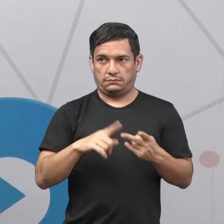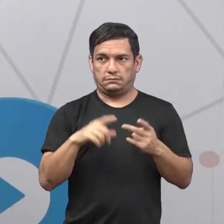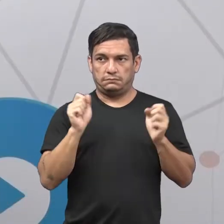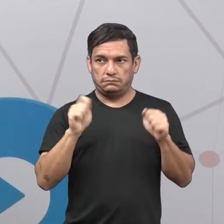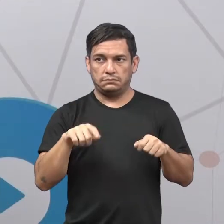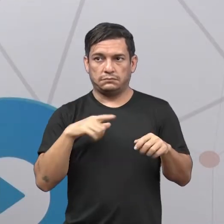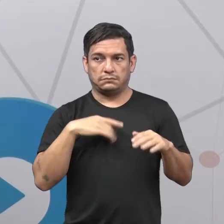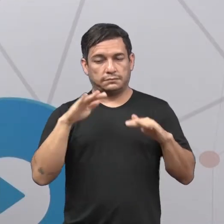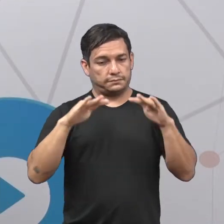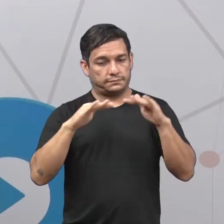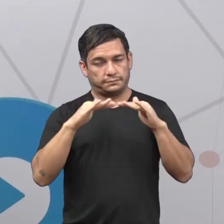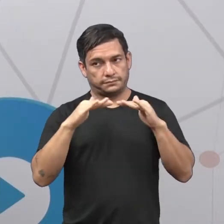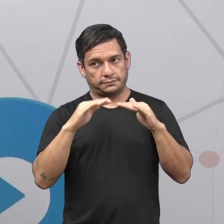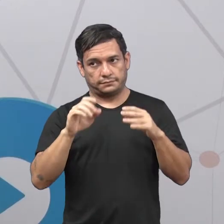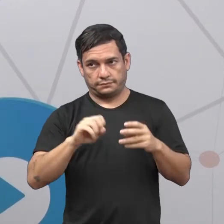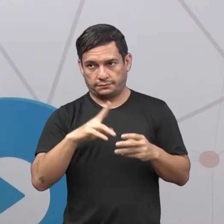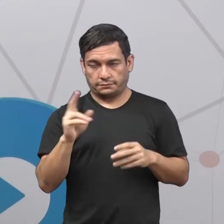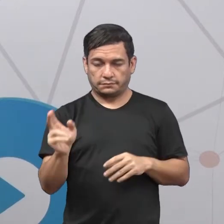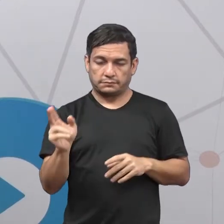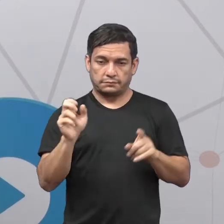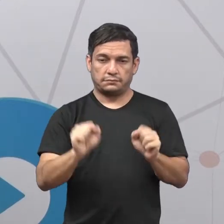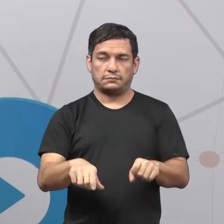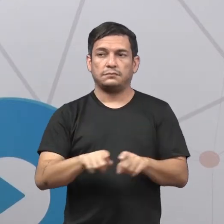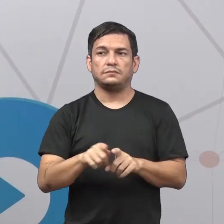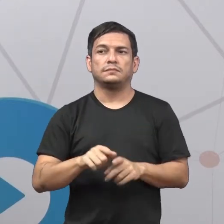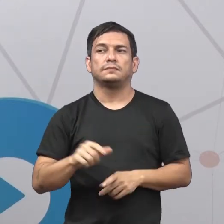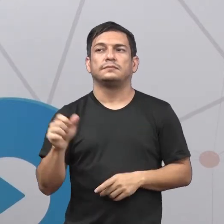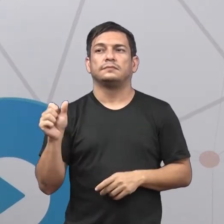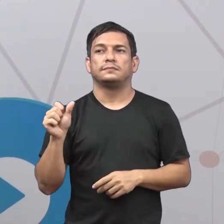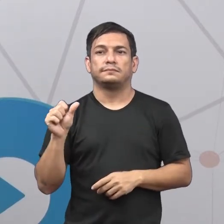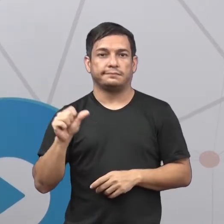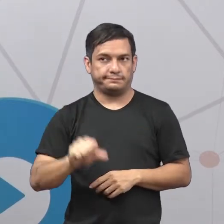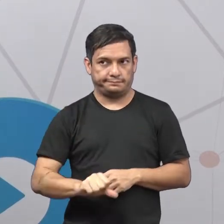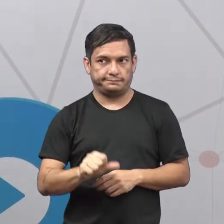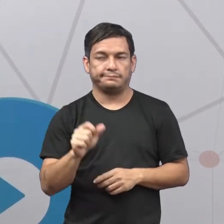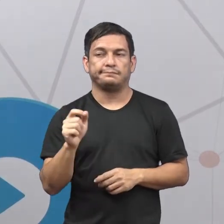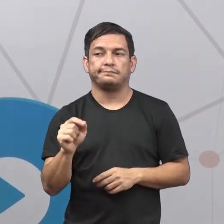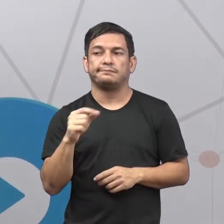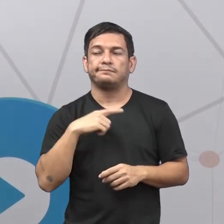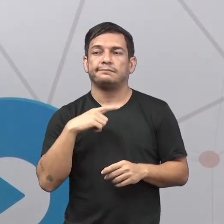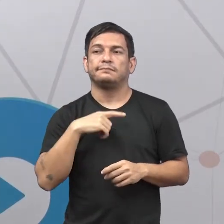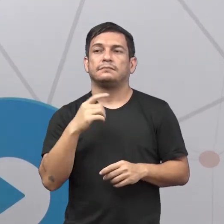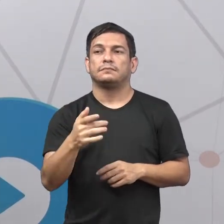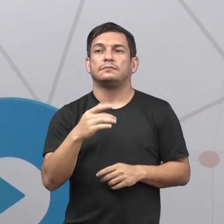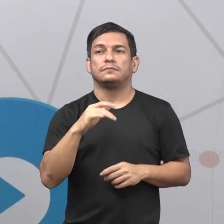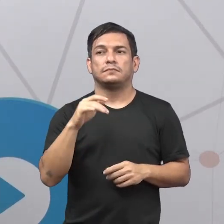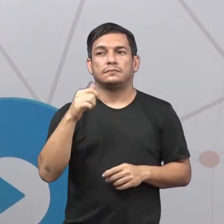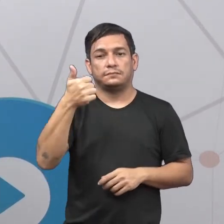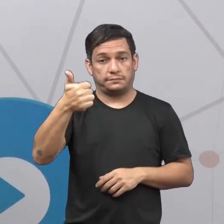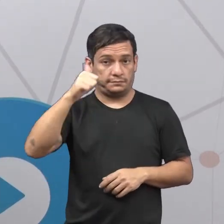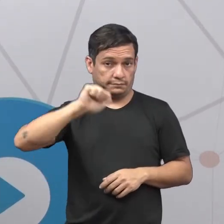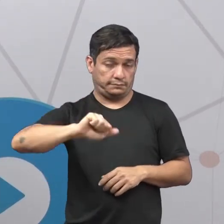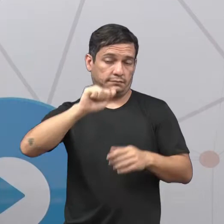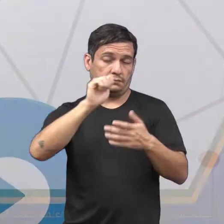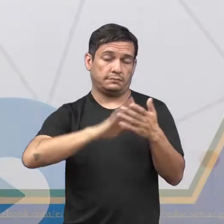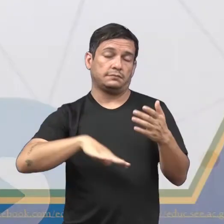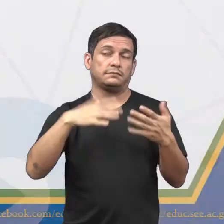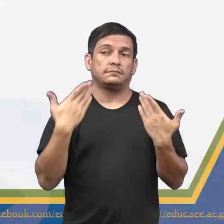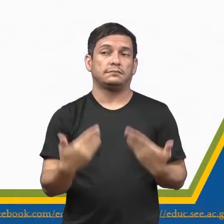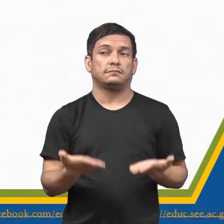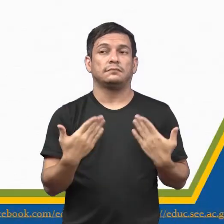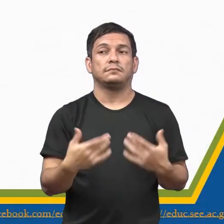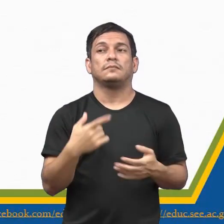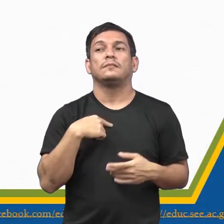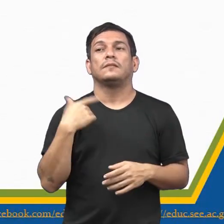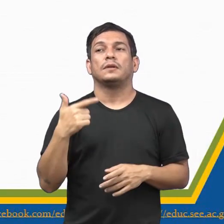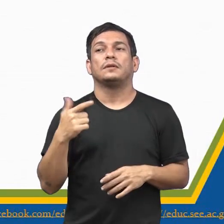pode ser moderada ou ela pode ser vigorosa, tá? E aí os prós e contras das atividades leves. Ela